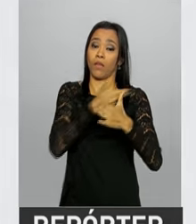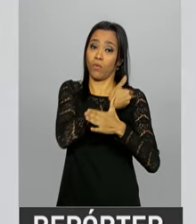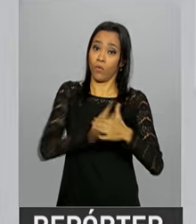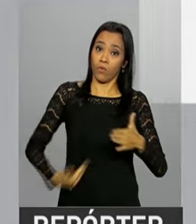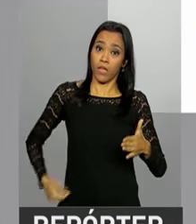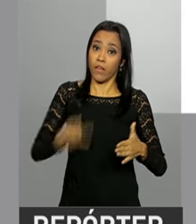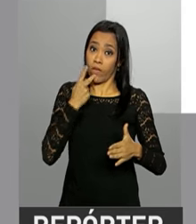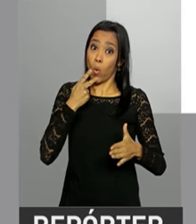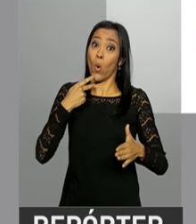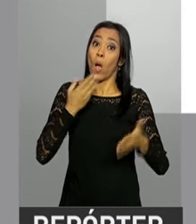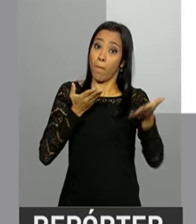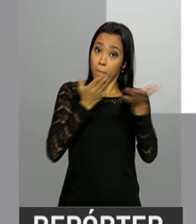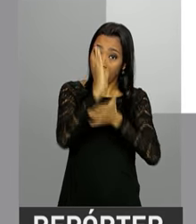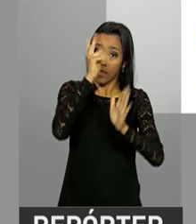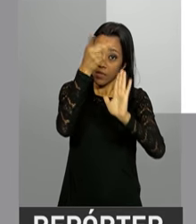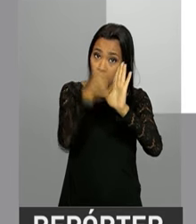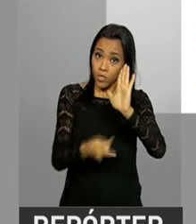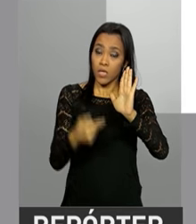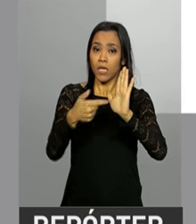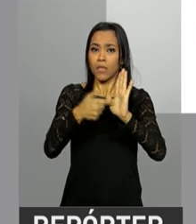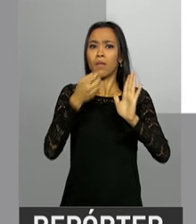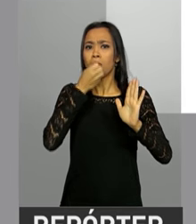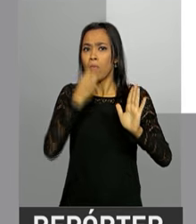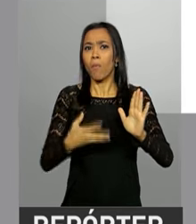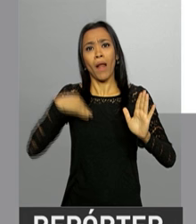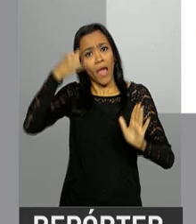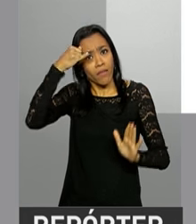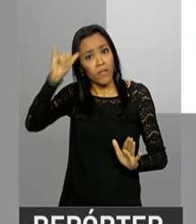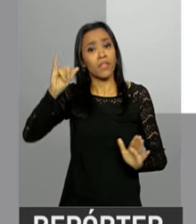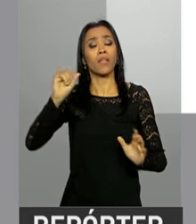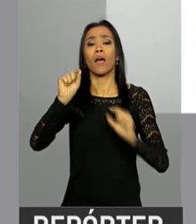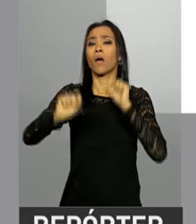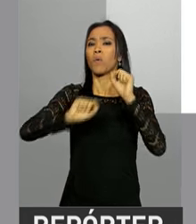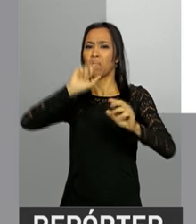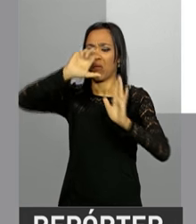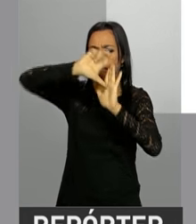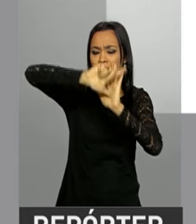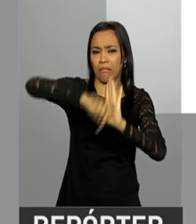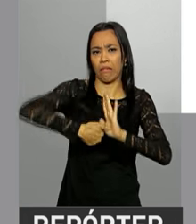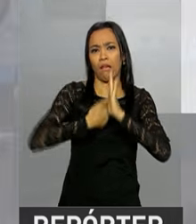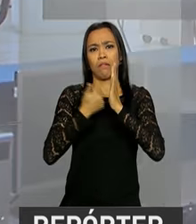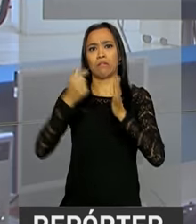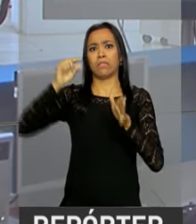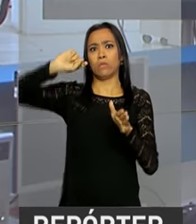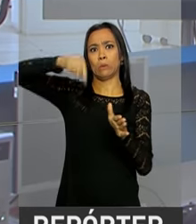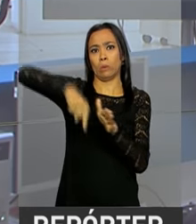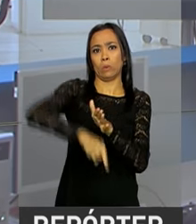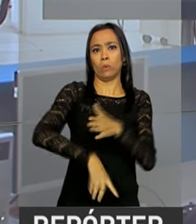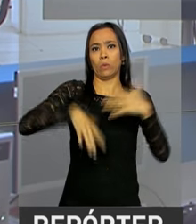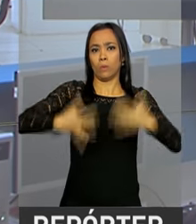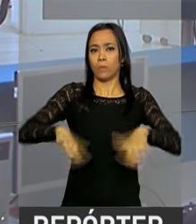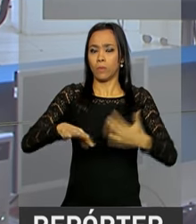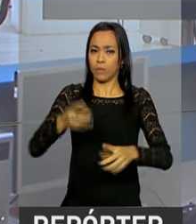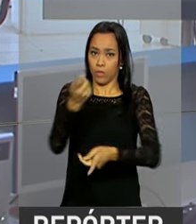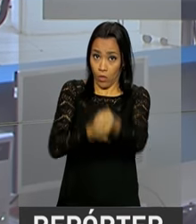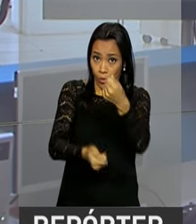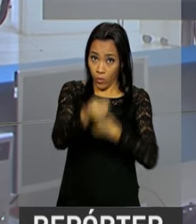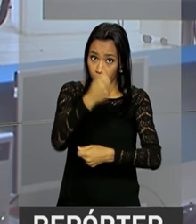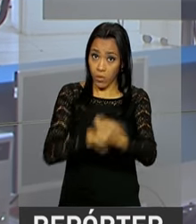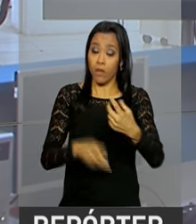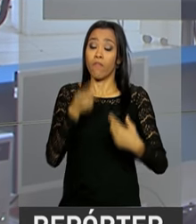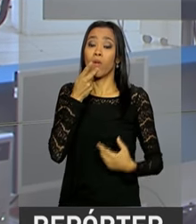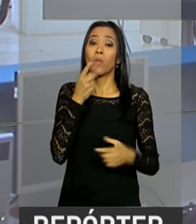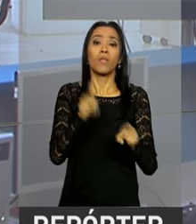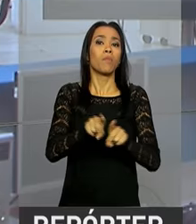desse projeto é fundamental para evitarmos uma espiral inflacionária e uma recessão mais profunda. Michel Temer enfatizou a